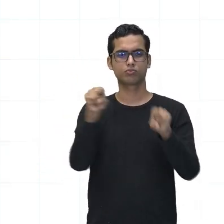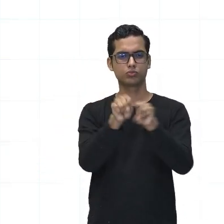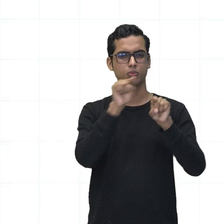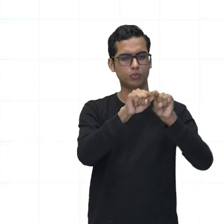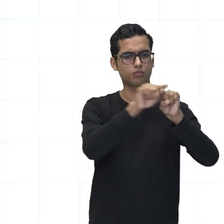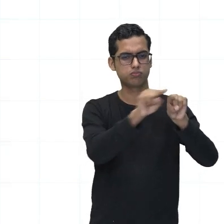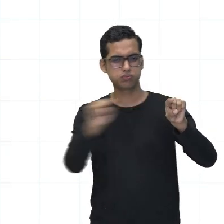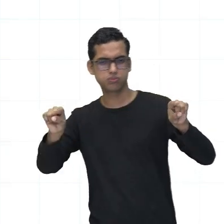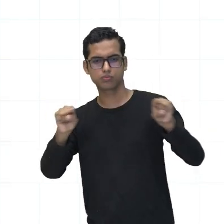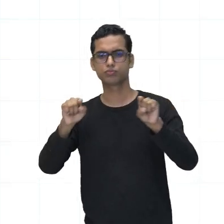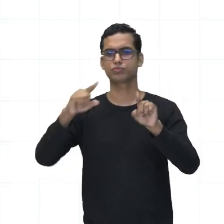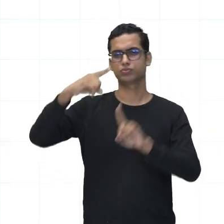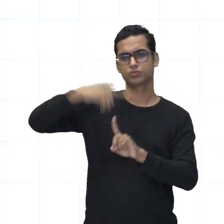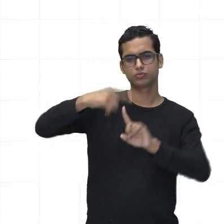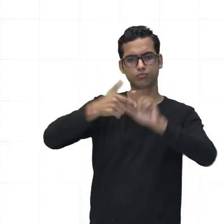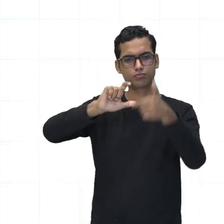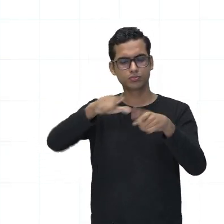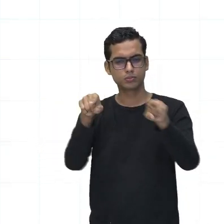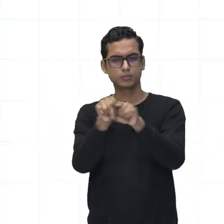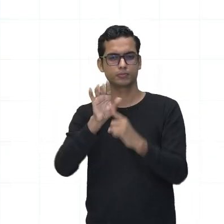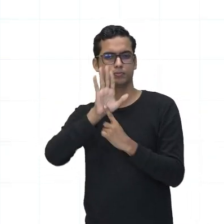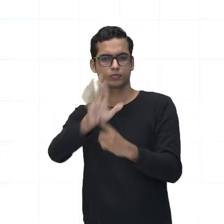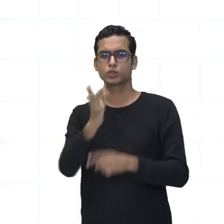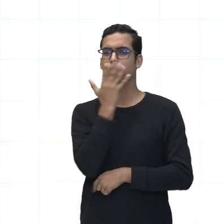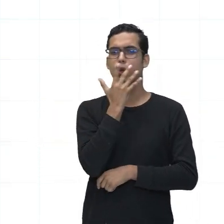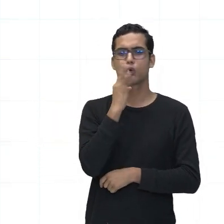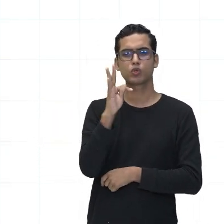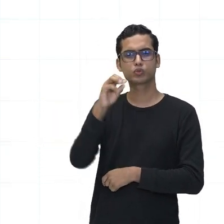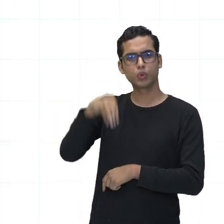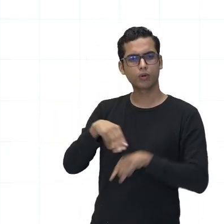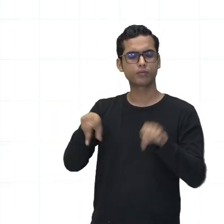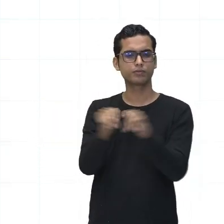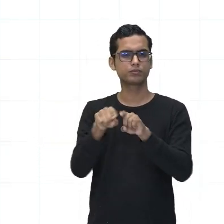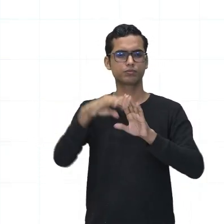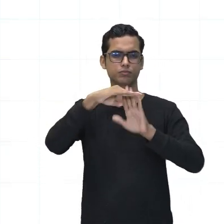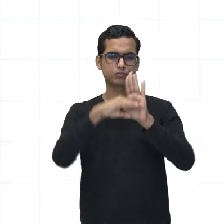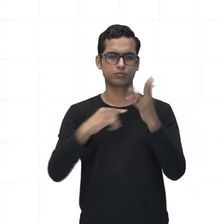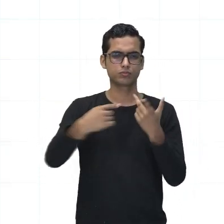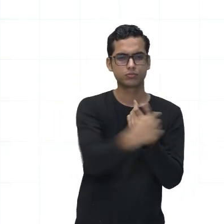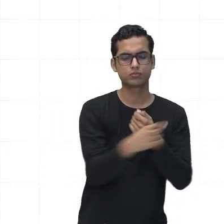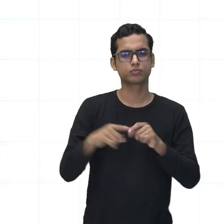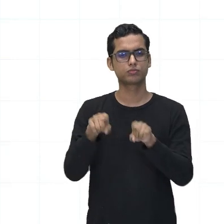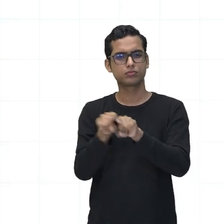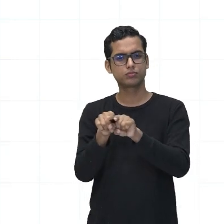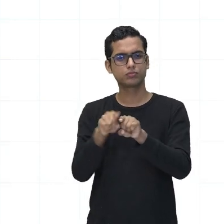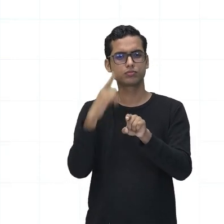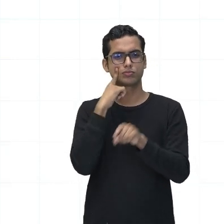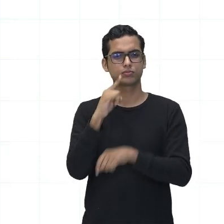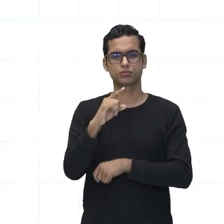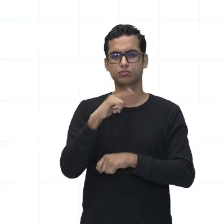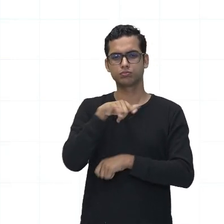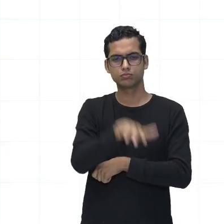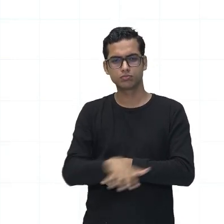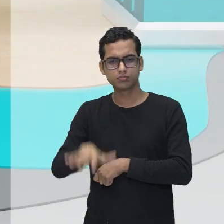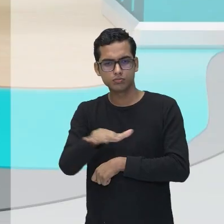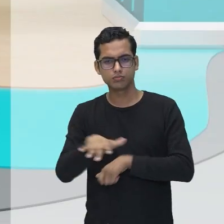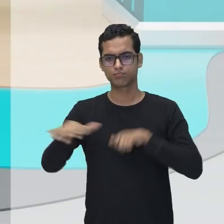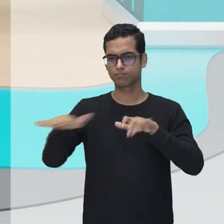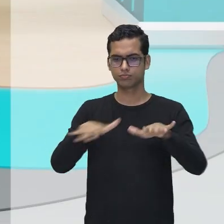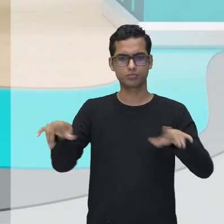Ponto, linha, forma, direção, cor, tom, escala, dimensão, espaço e